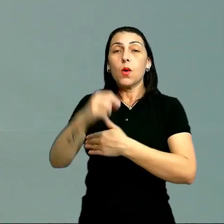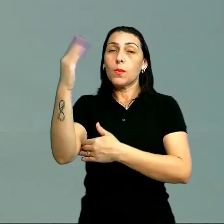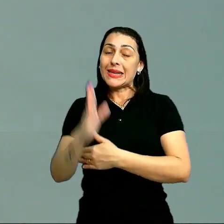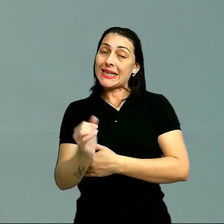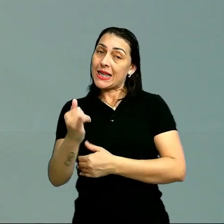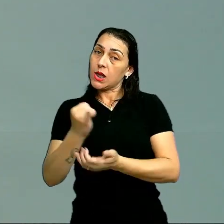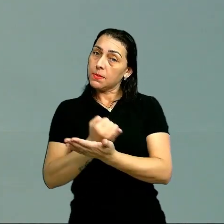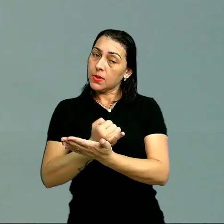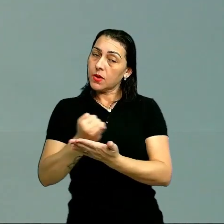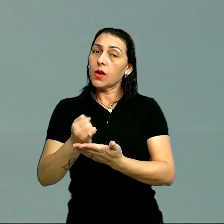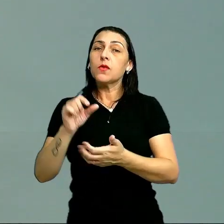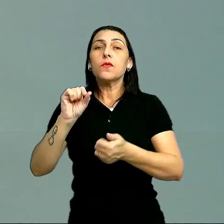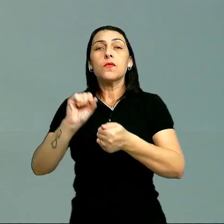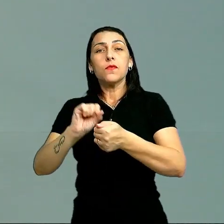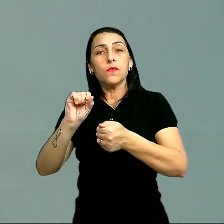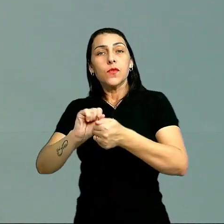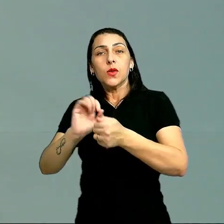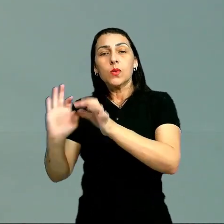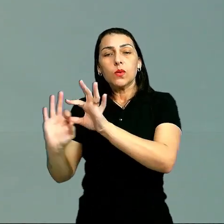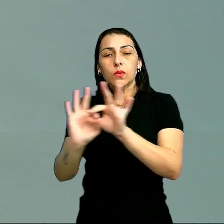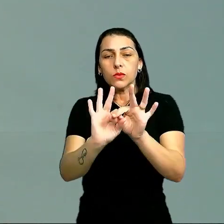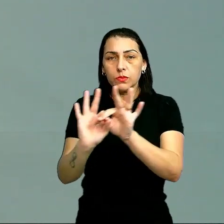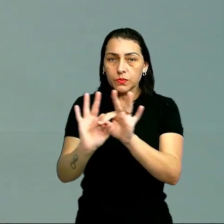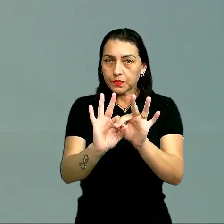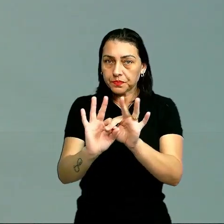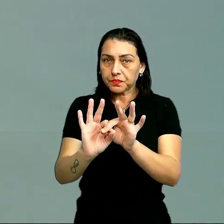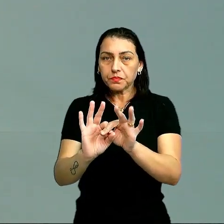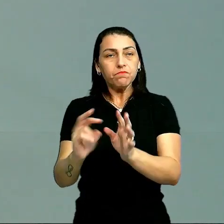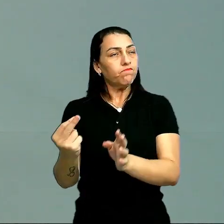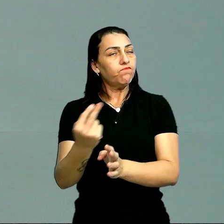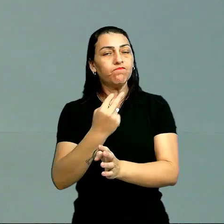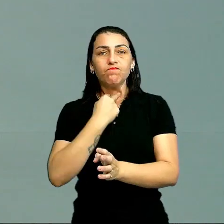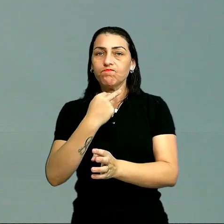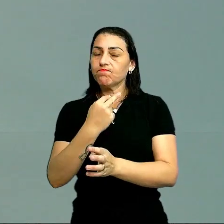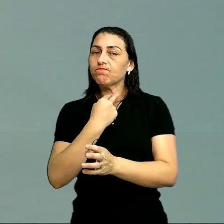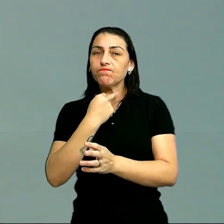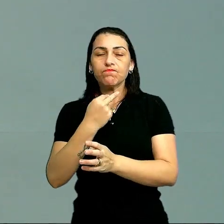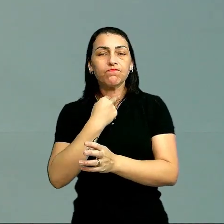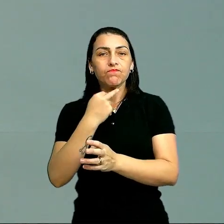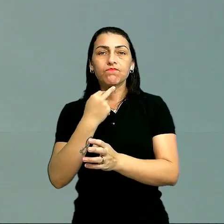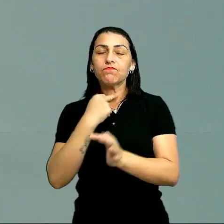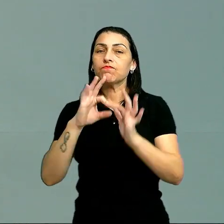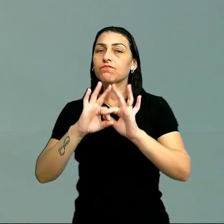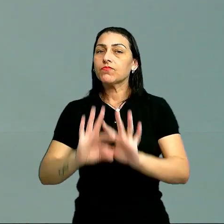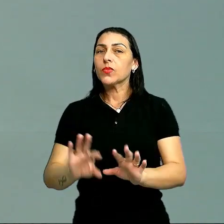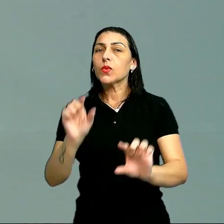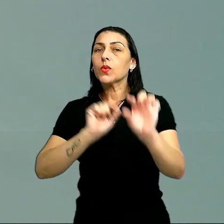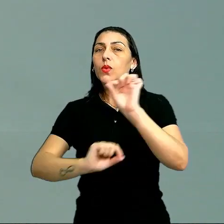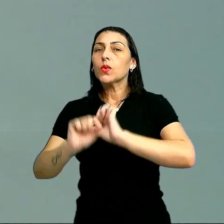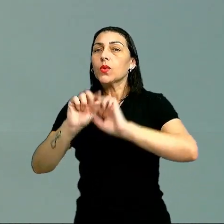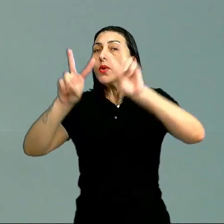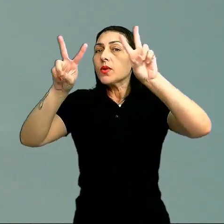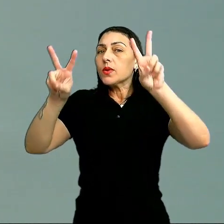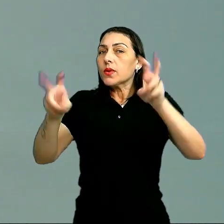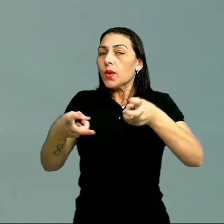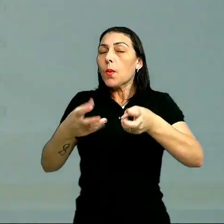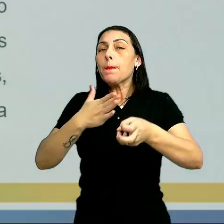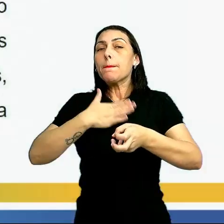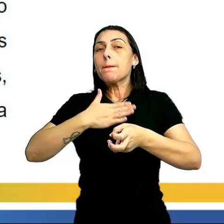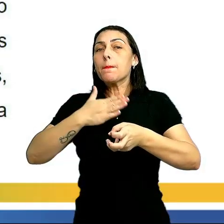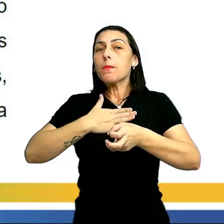minha introdução, eu fiz uma contextualização, eu não posso, sob hipótese nenhuma, deixar de citar o meu tema. E